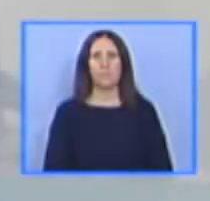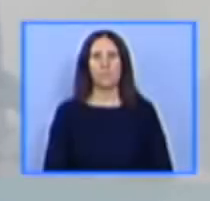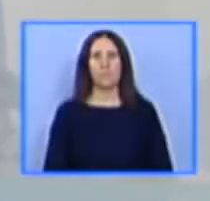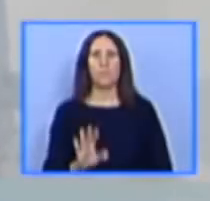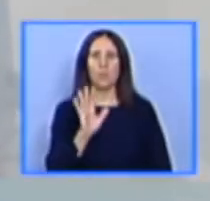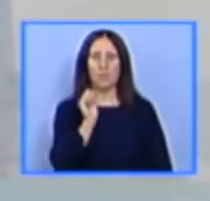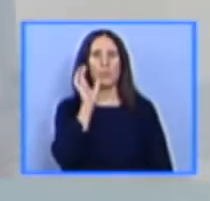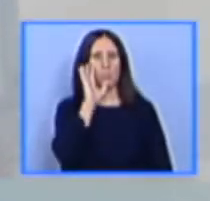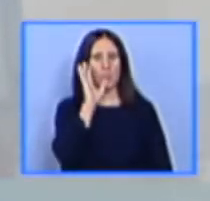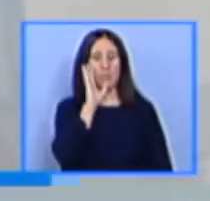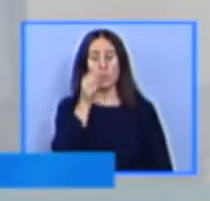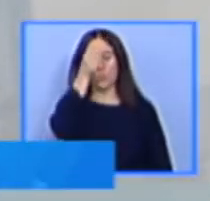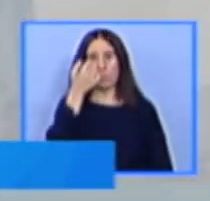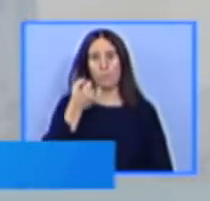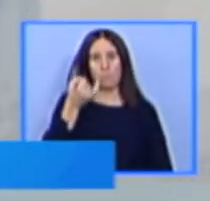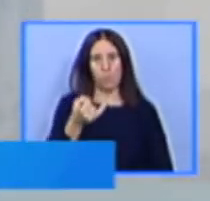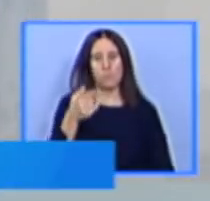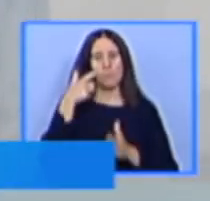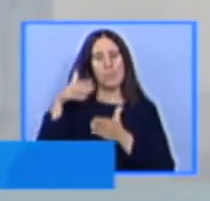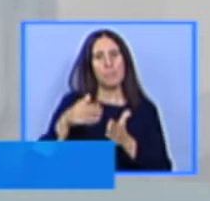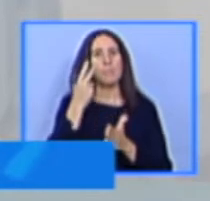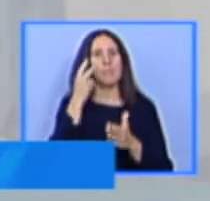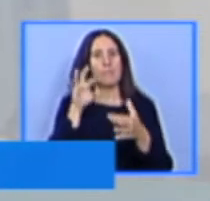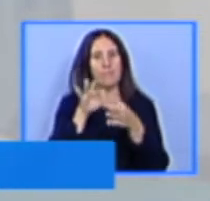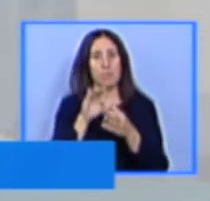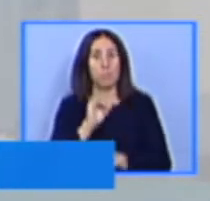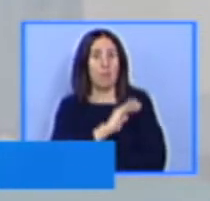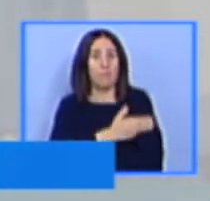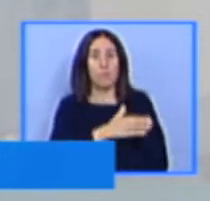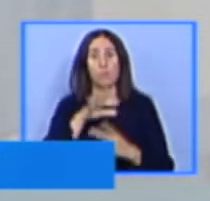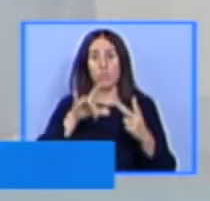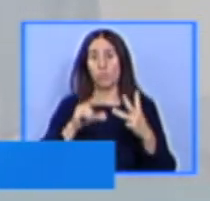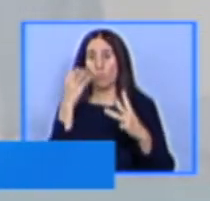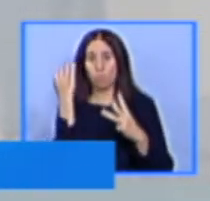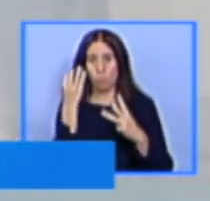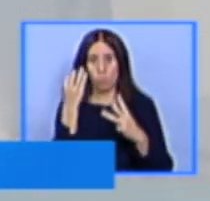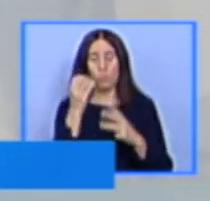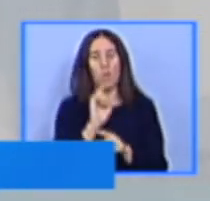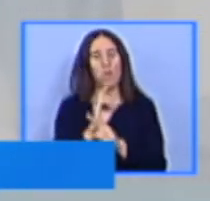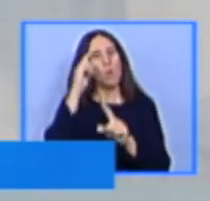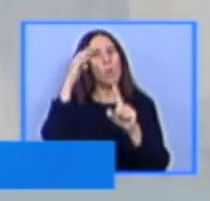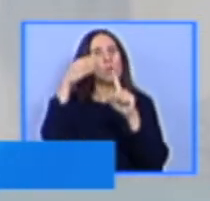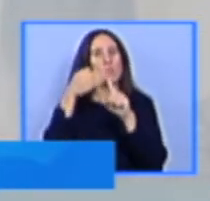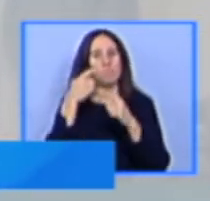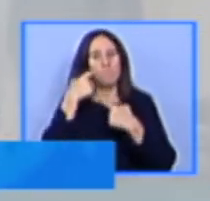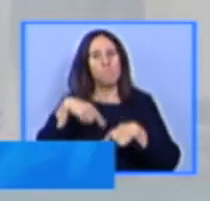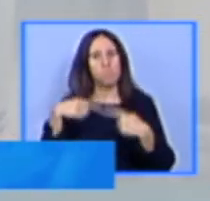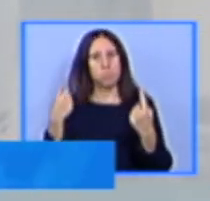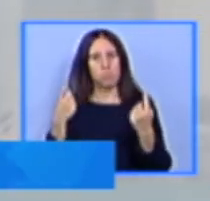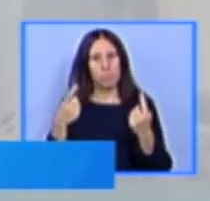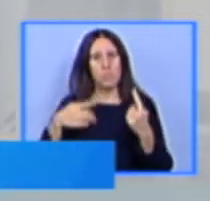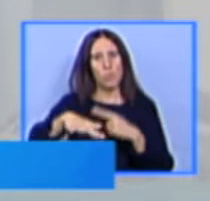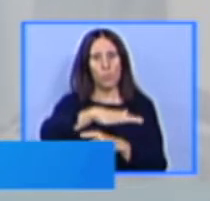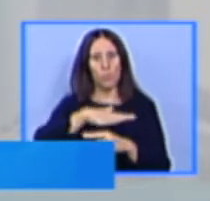Olá, muito boa tarde. Decorre no próximo domingo a Caminhada pela Vida em Aveiro, Lisboa e Porto, com o objetivo de afirmar no espaço público